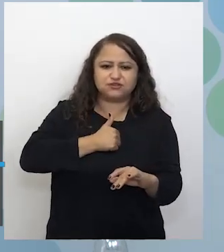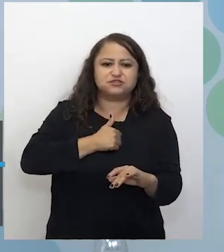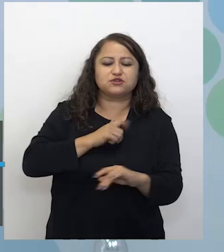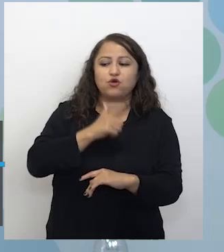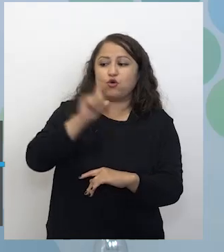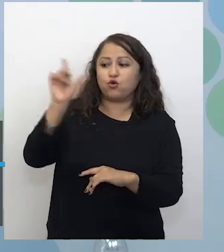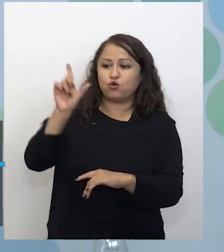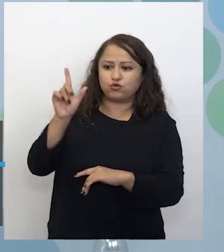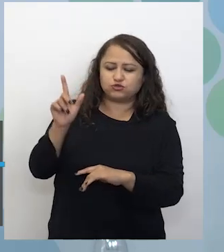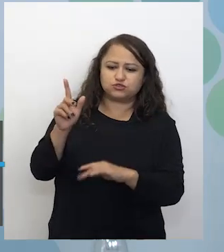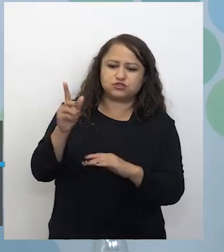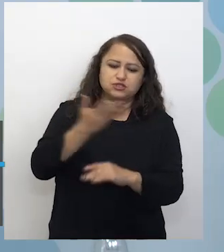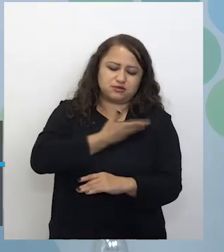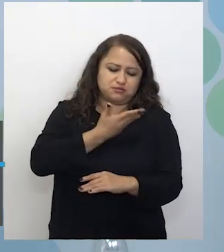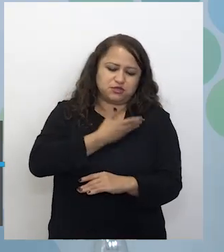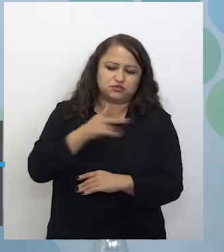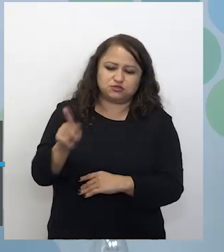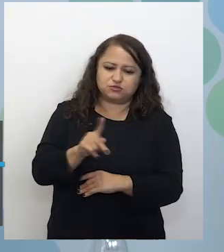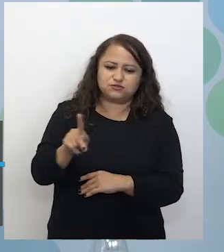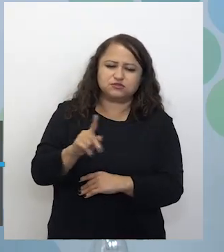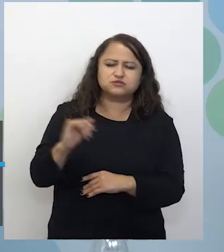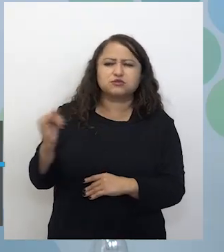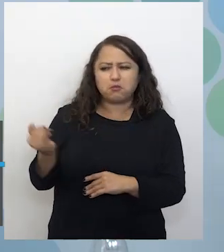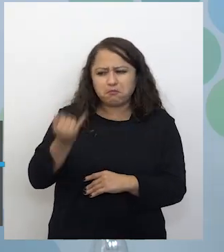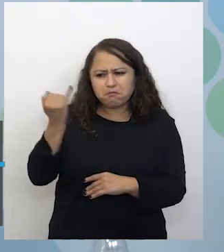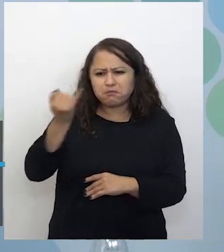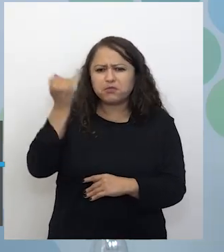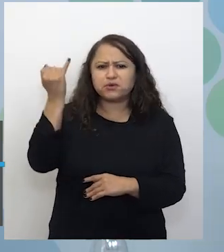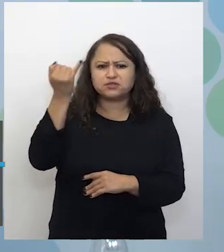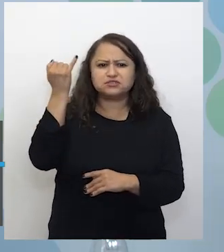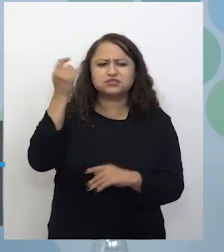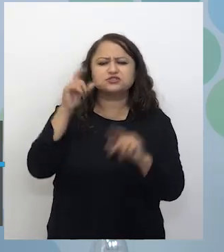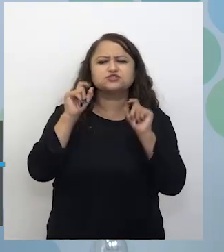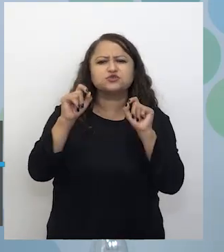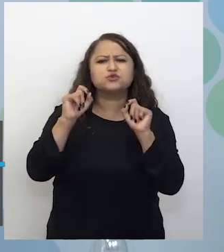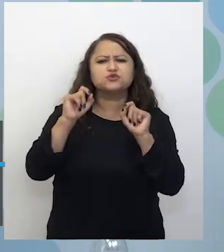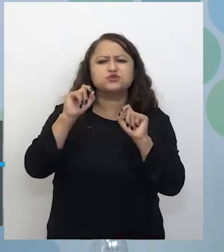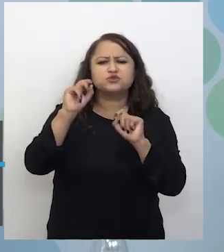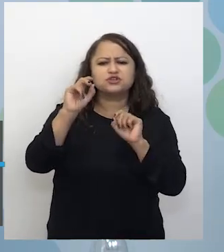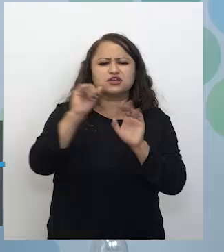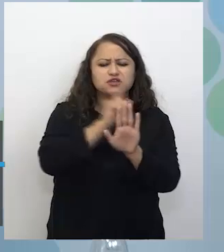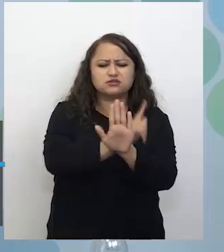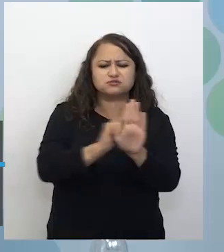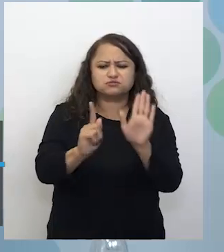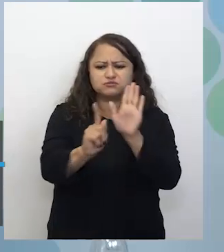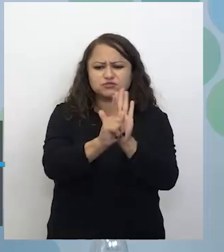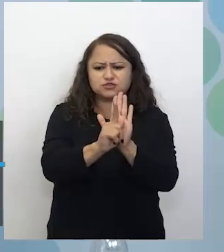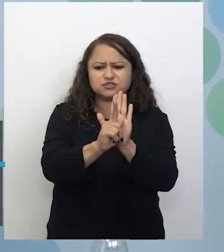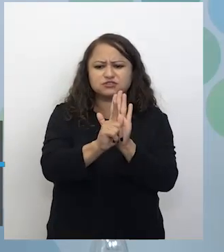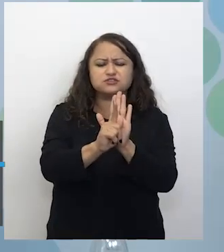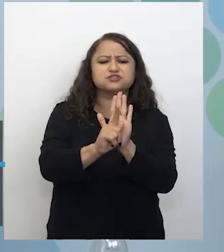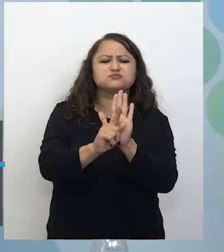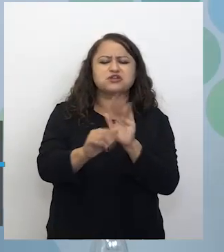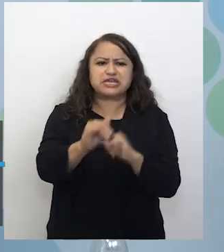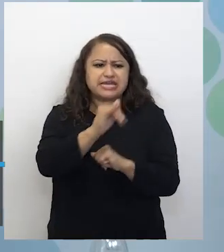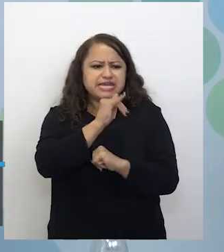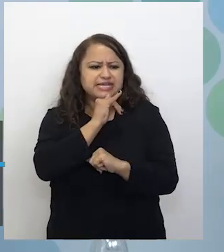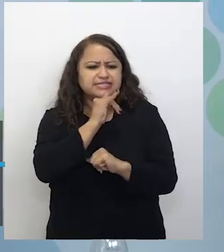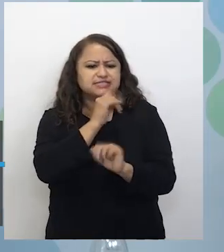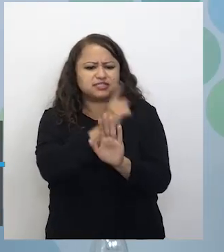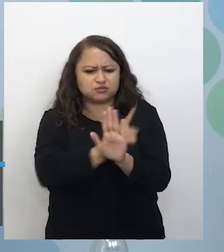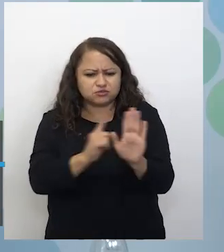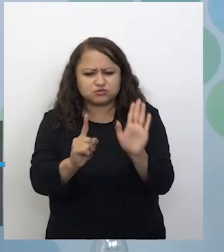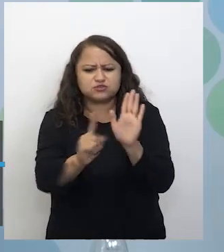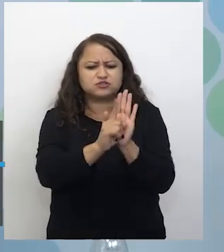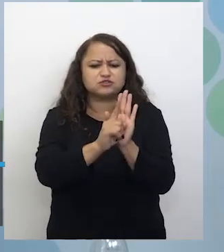referindo, né? Nossa, como é importante discutir o que é protagonismo, colocar exemplos de protagonismo dentro do